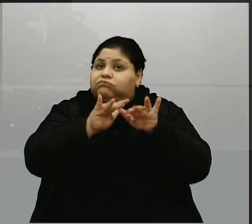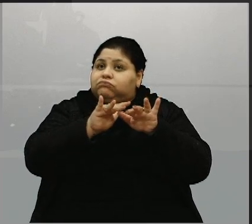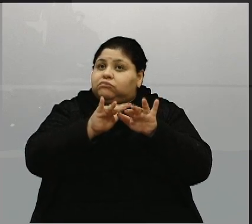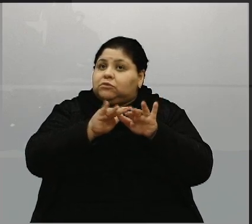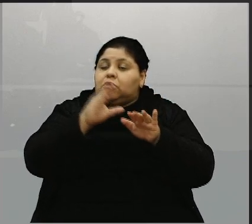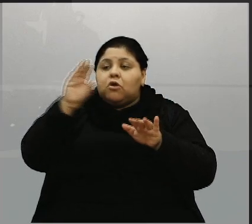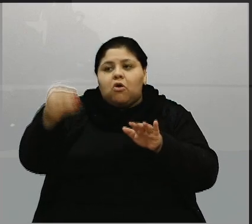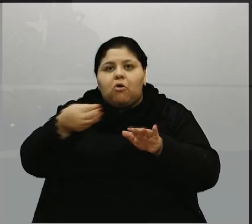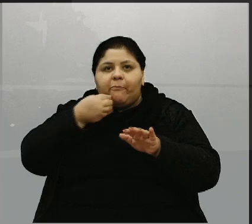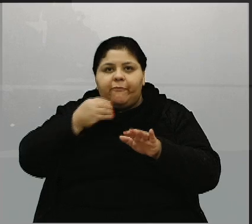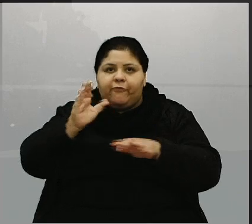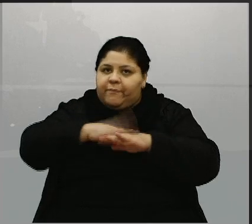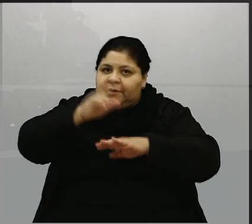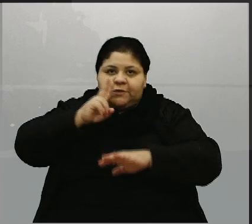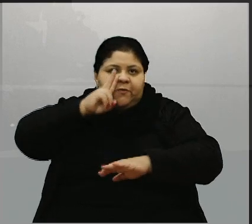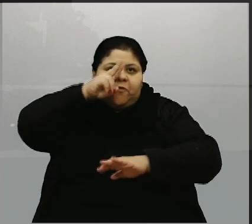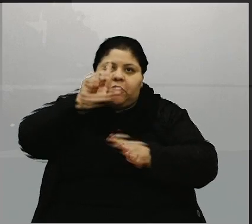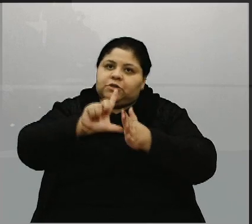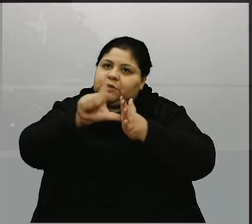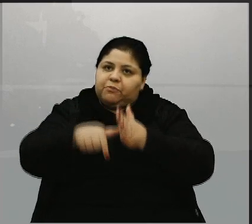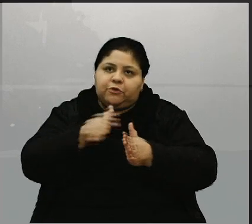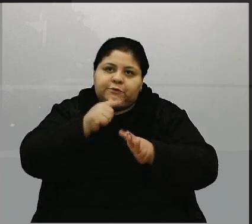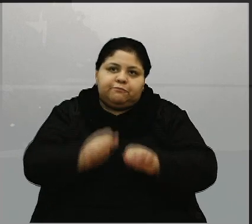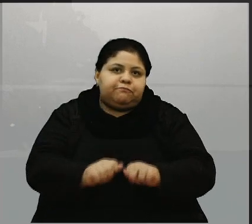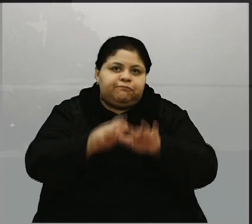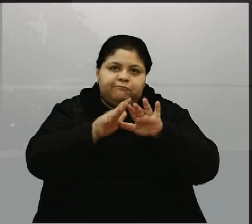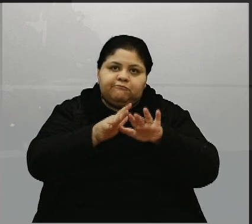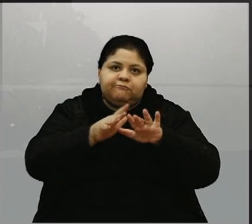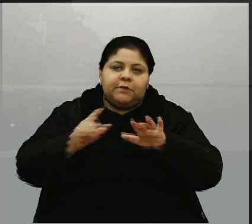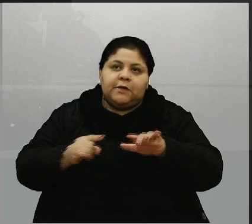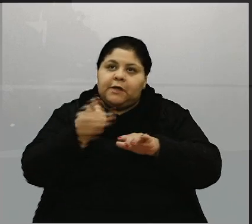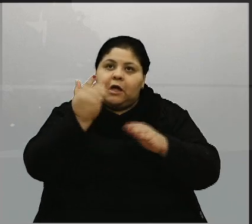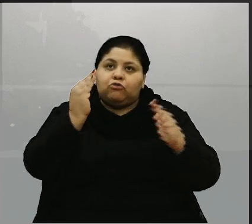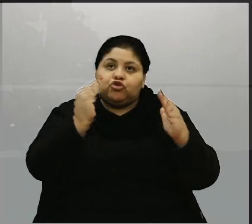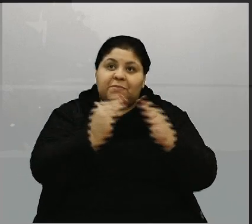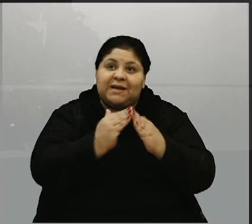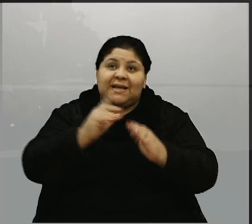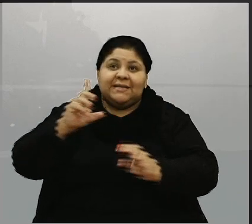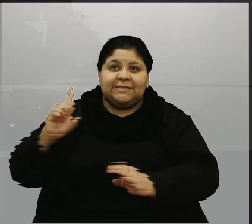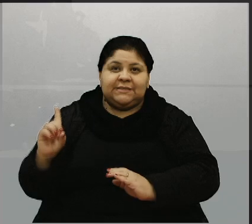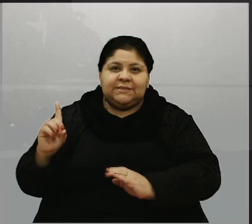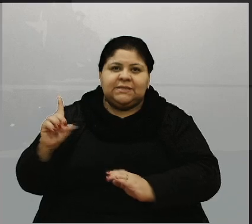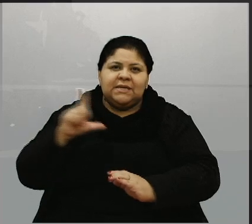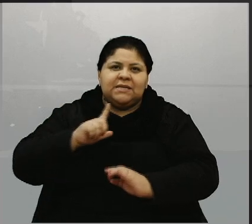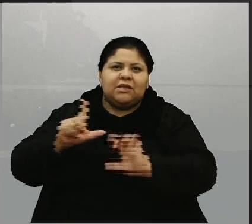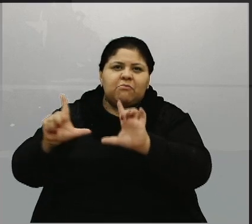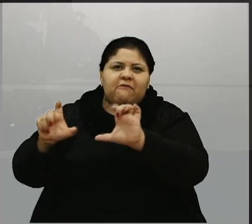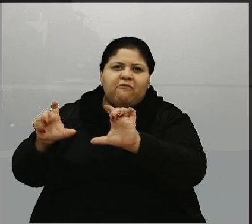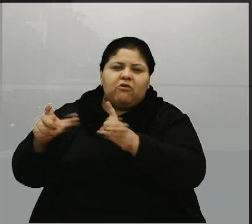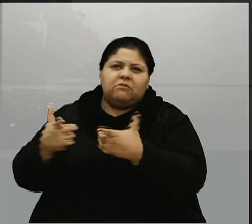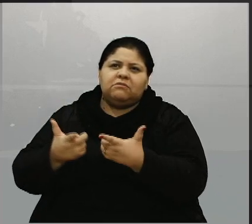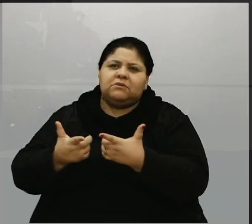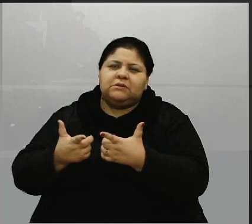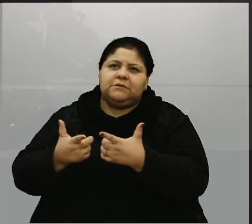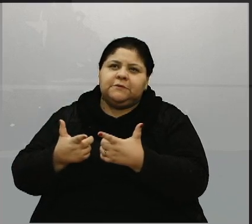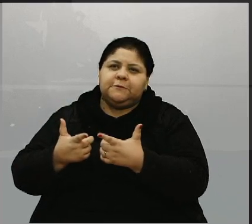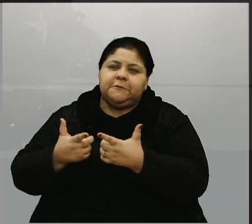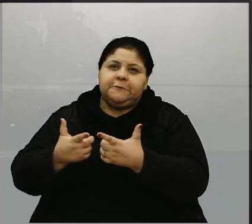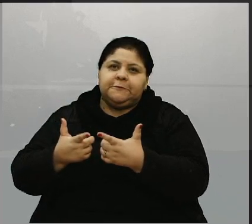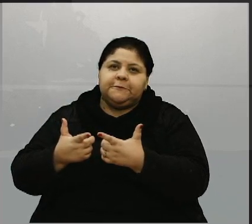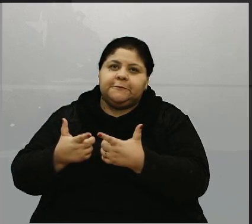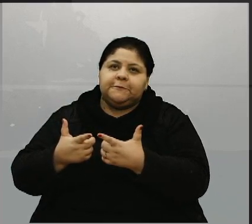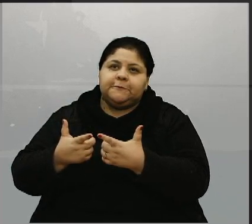potencializou com a quantidade de água que desceu. E a última casa à direita, tem uma foto aí, a última casa à direita,